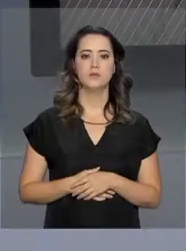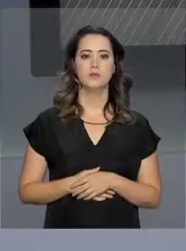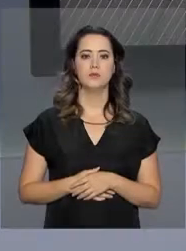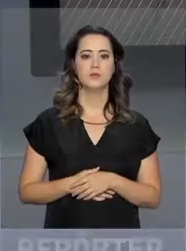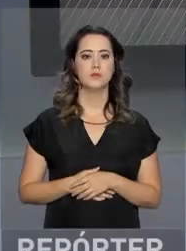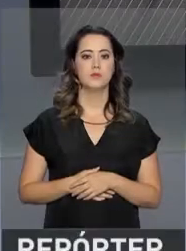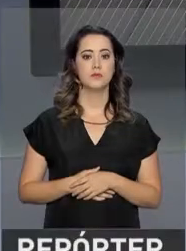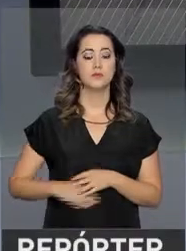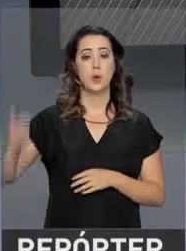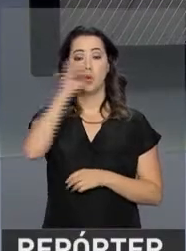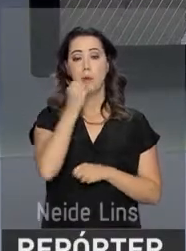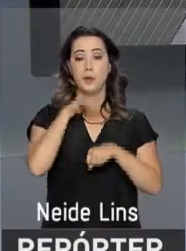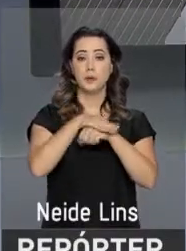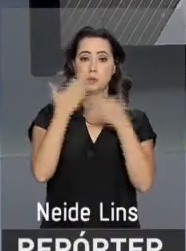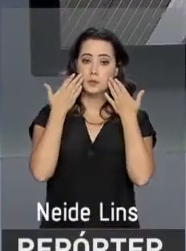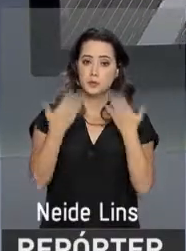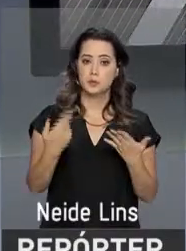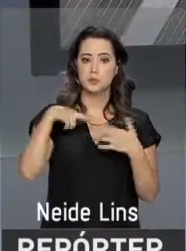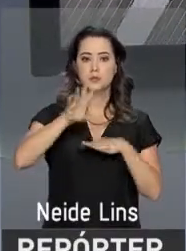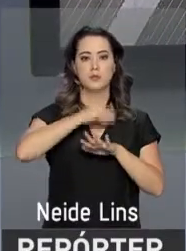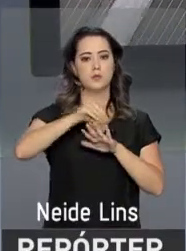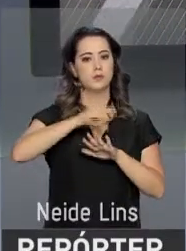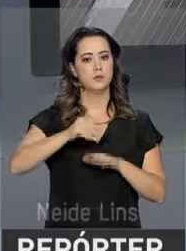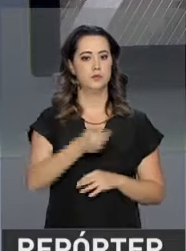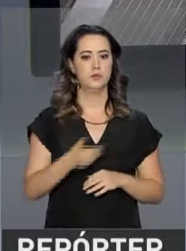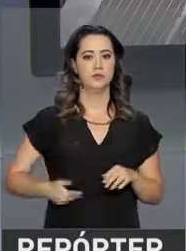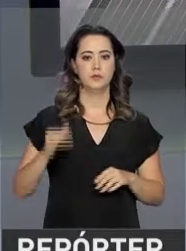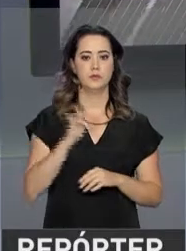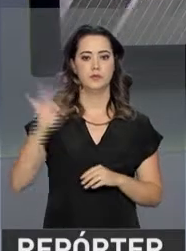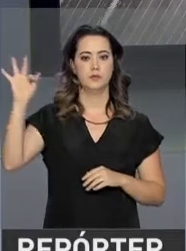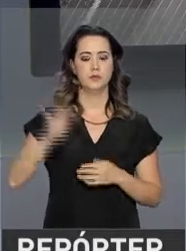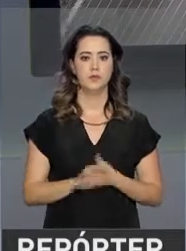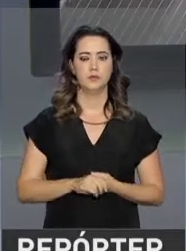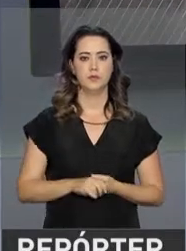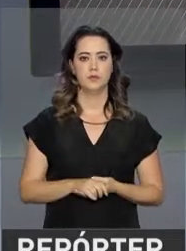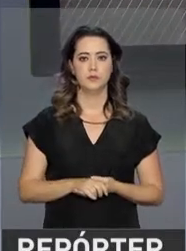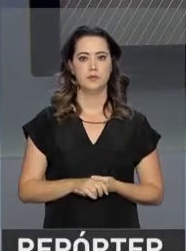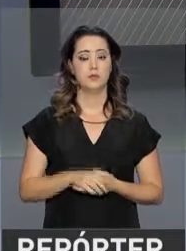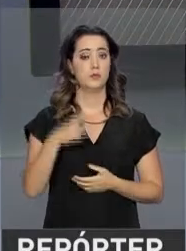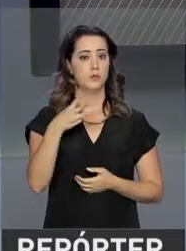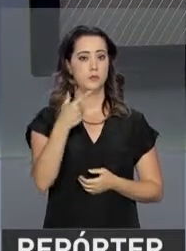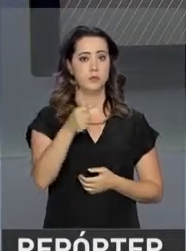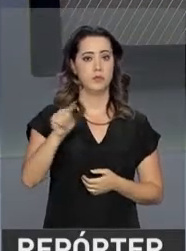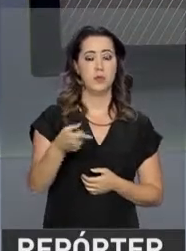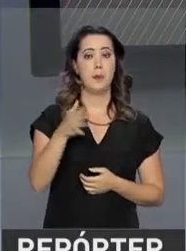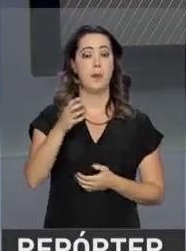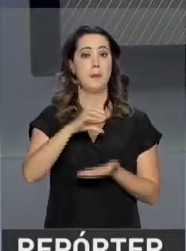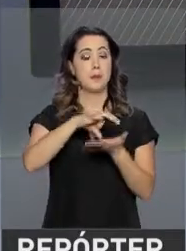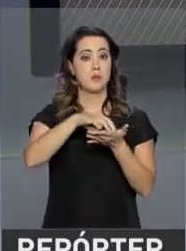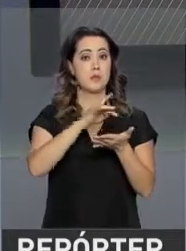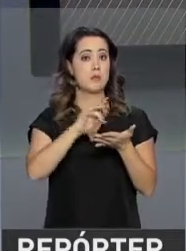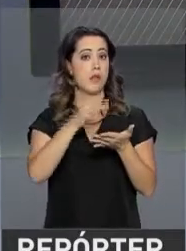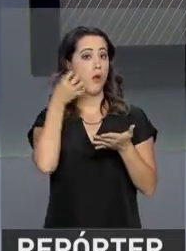o a boa noite no ar o repórter nbr com as notícias do governo federal 37 mil celulares